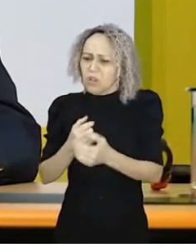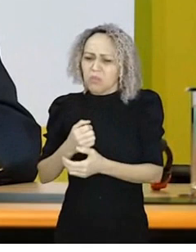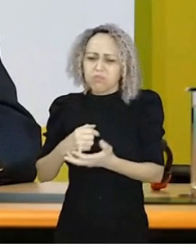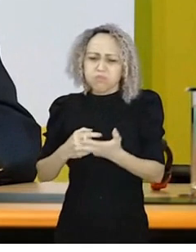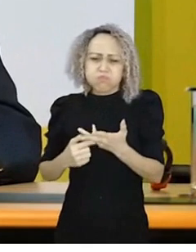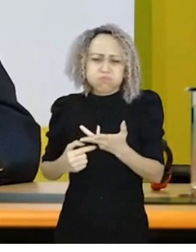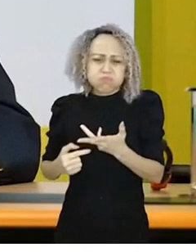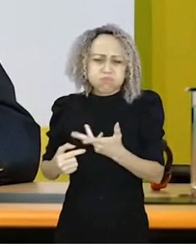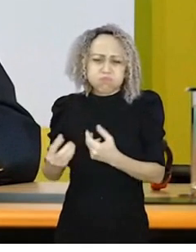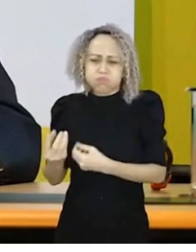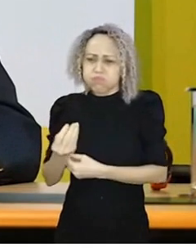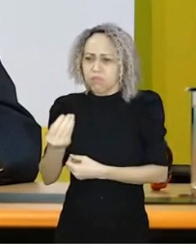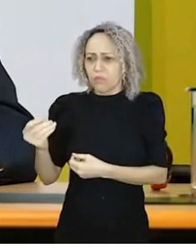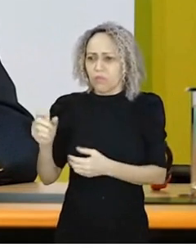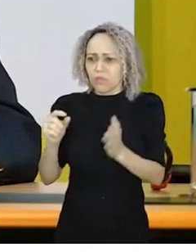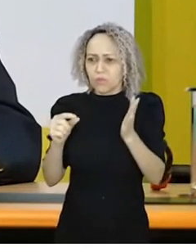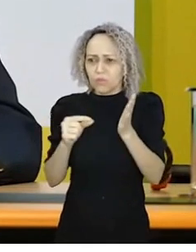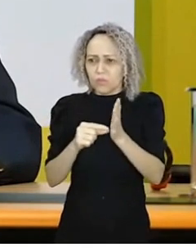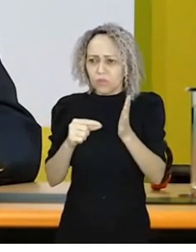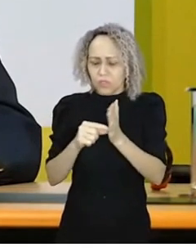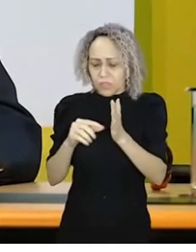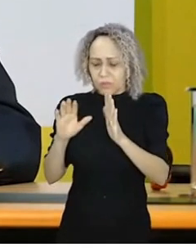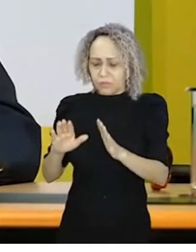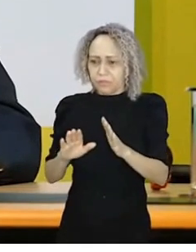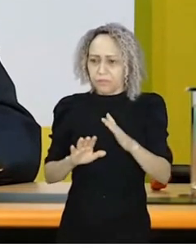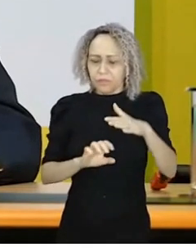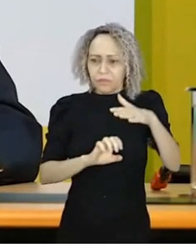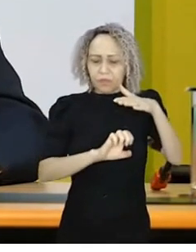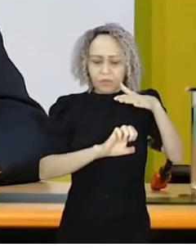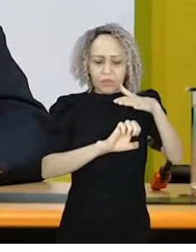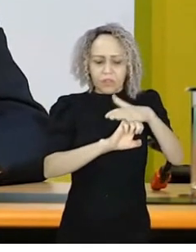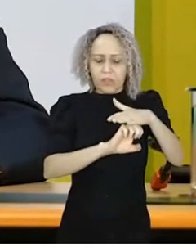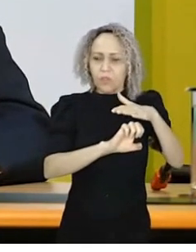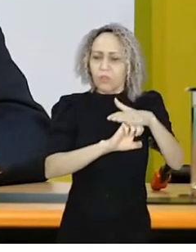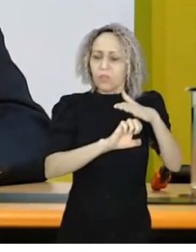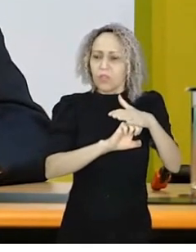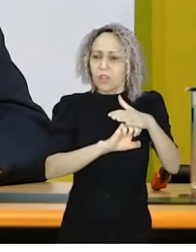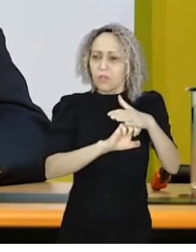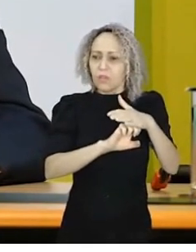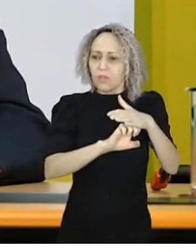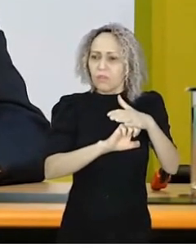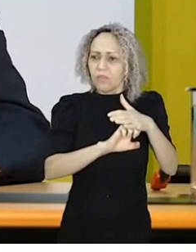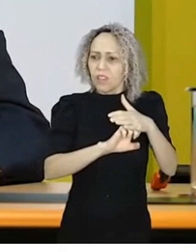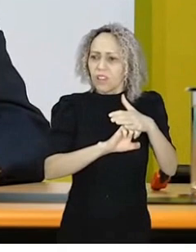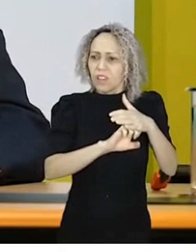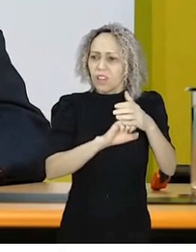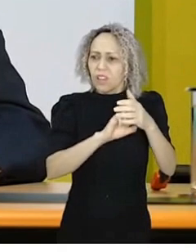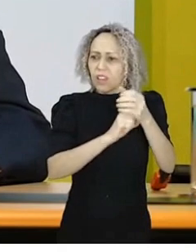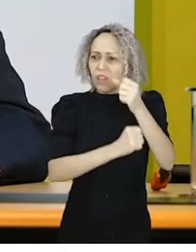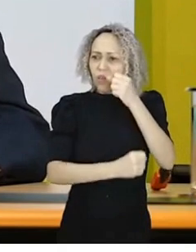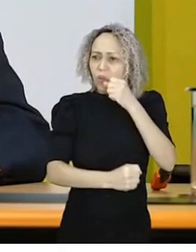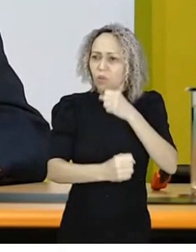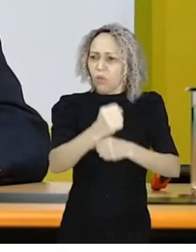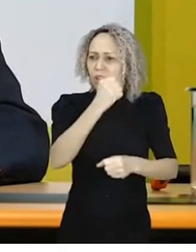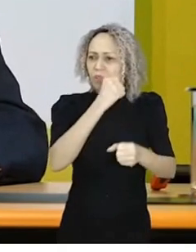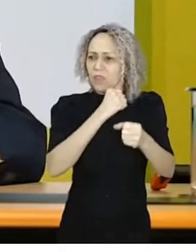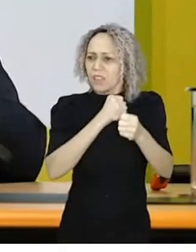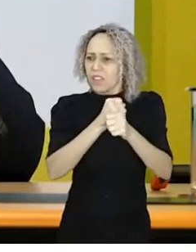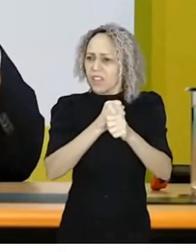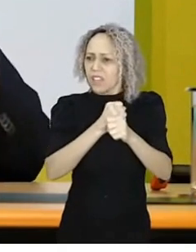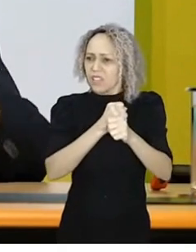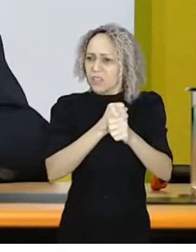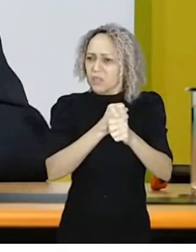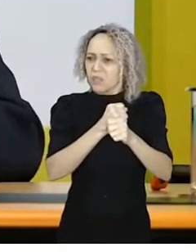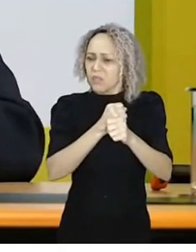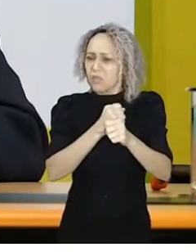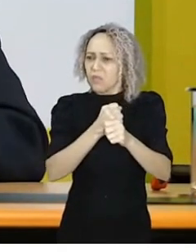O déficit da CEITEC no ano passado foi de 20 milhões de reais. 20 milhões de reais, é uma coisinha à toa.